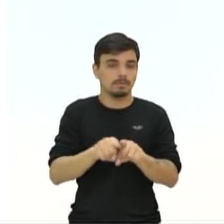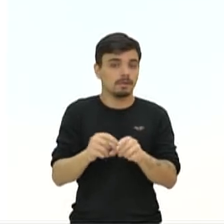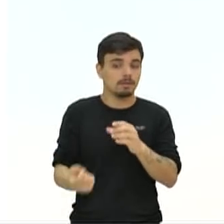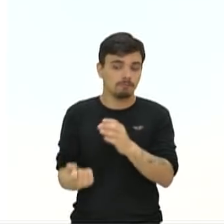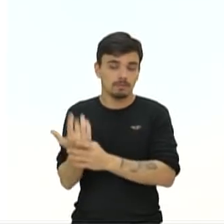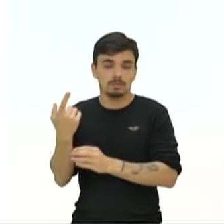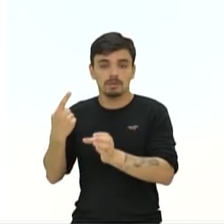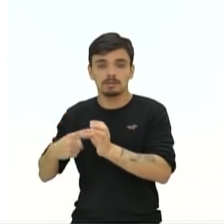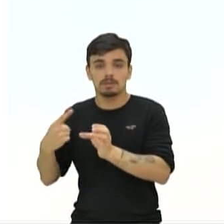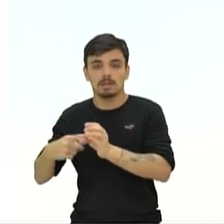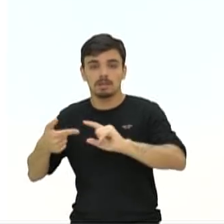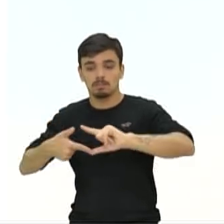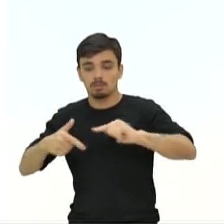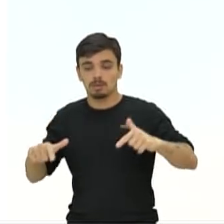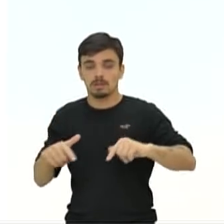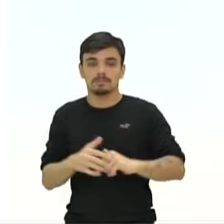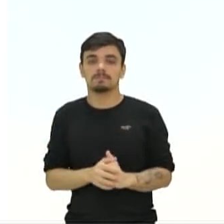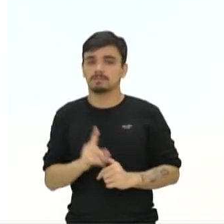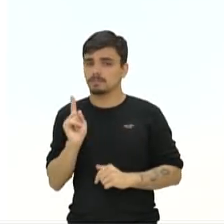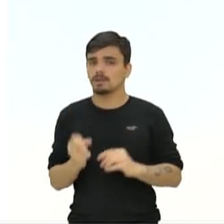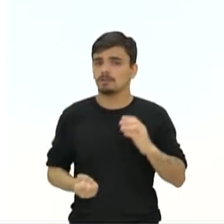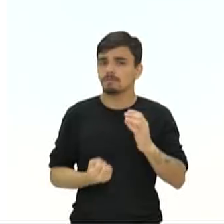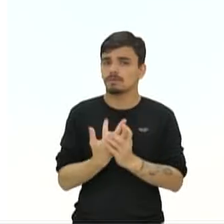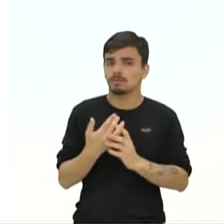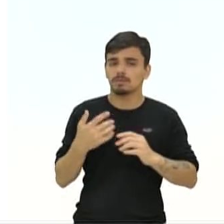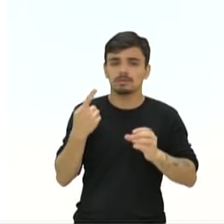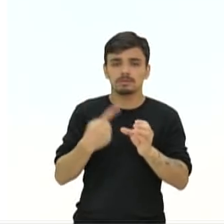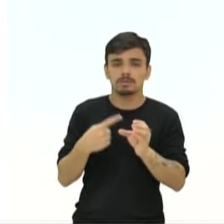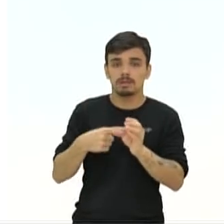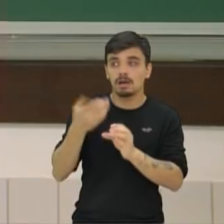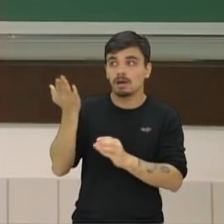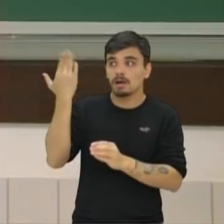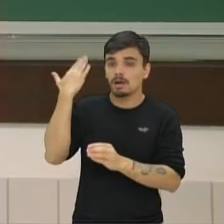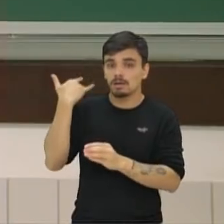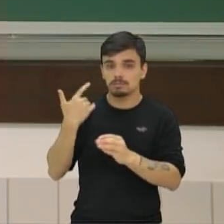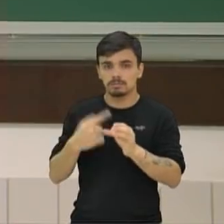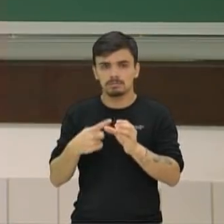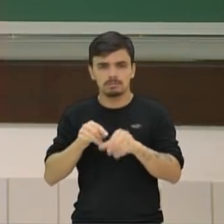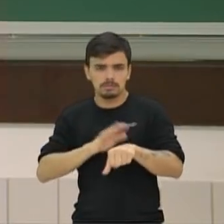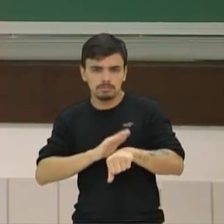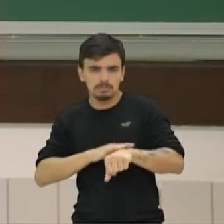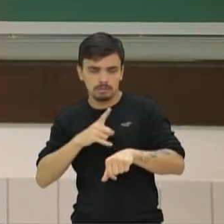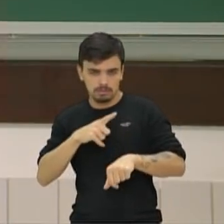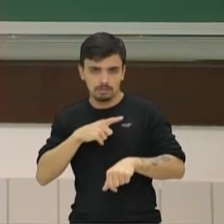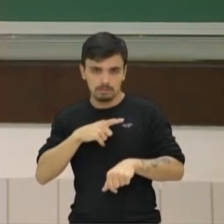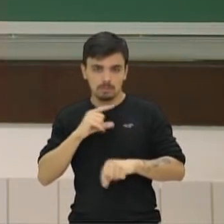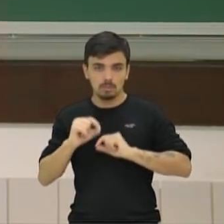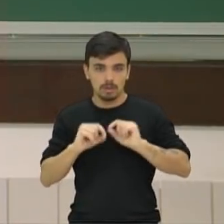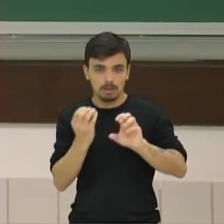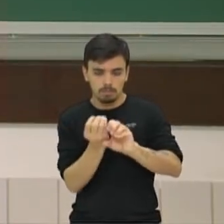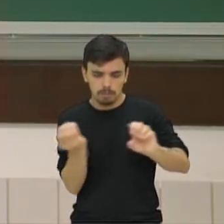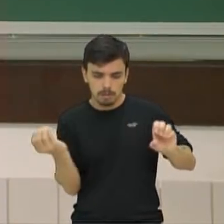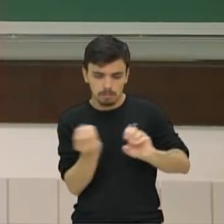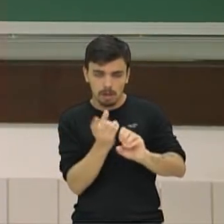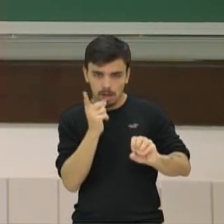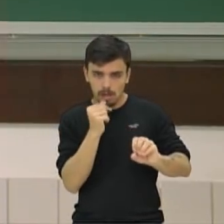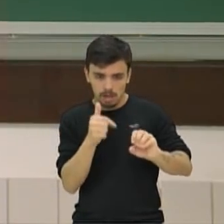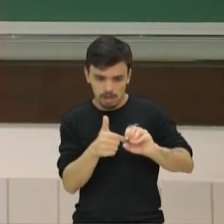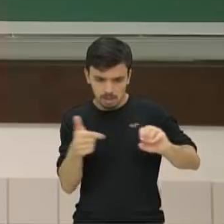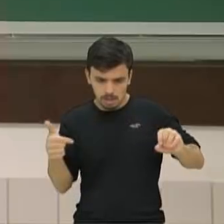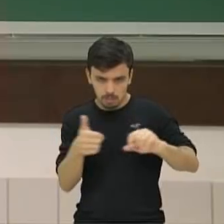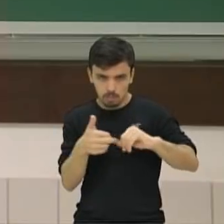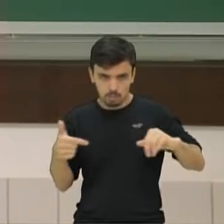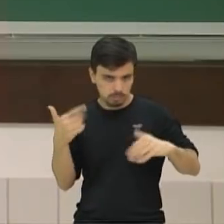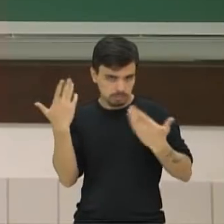cidade moderna. Galerinha, ele inventou uma cidade, naquela época, vocês imaginam, que tem saneamento básico, o que para nós hoje